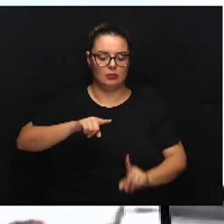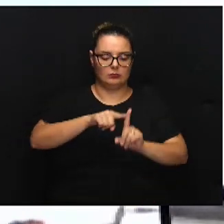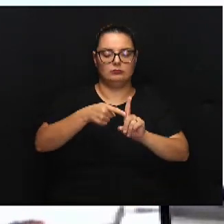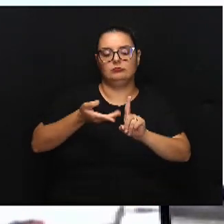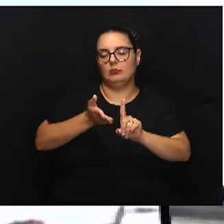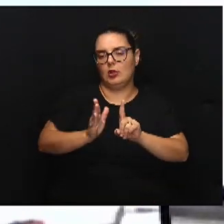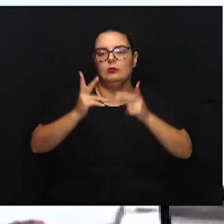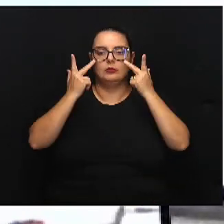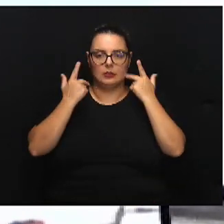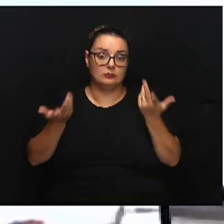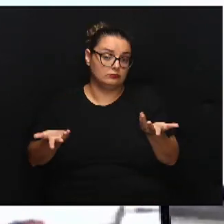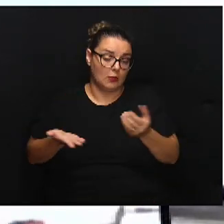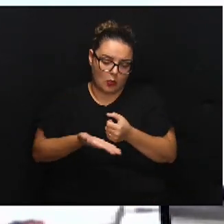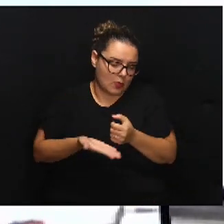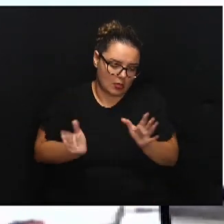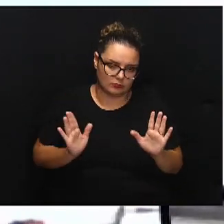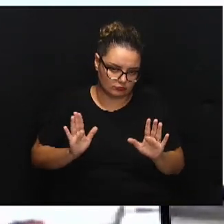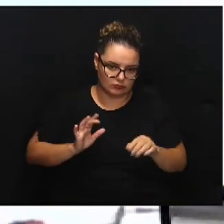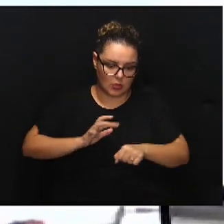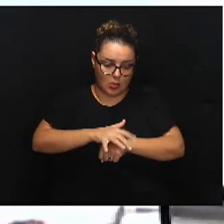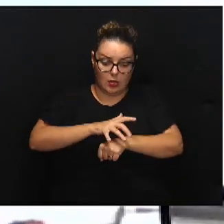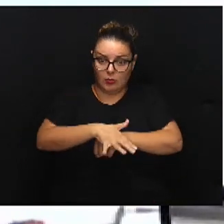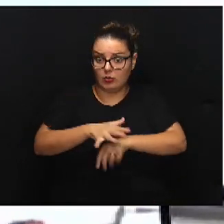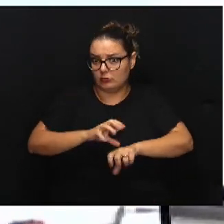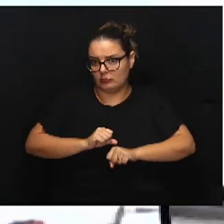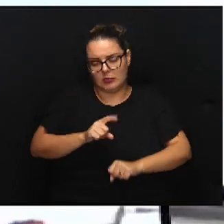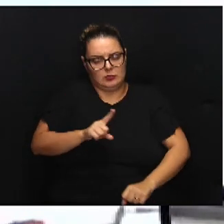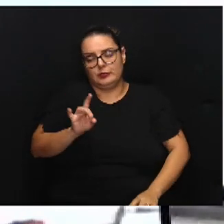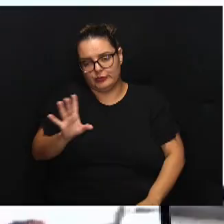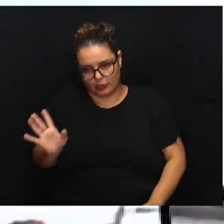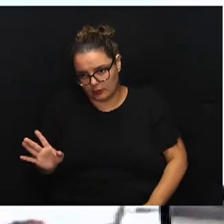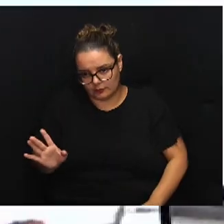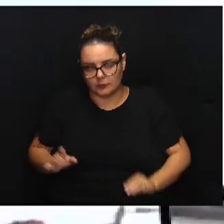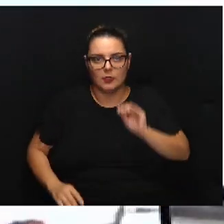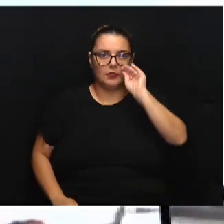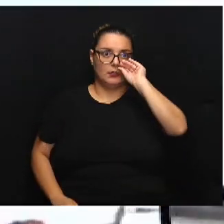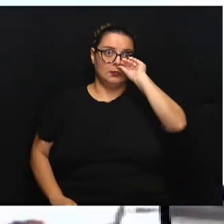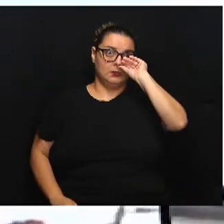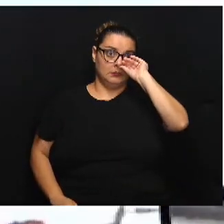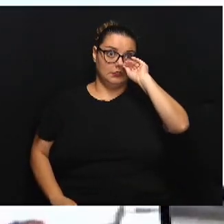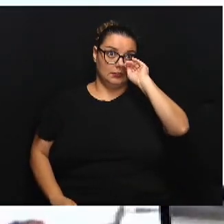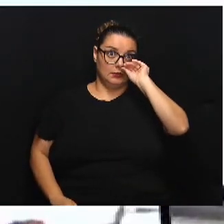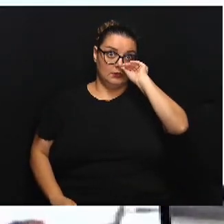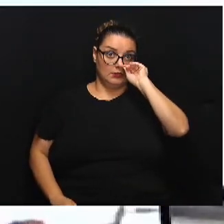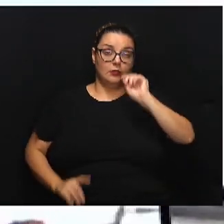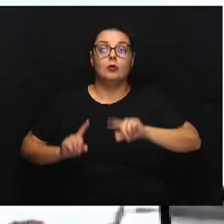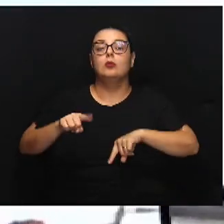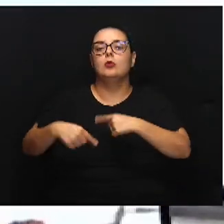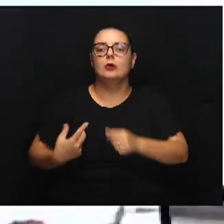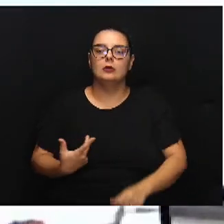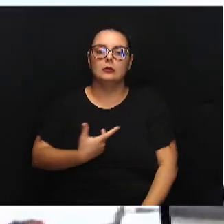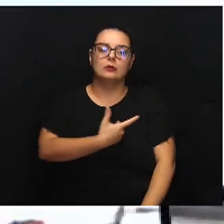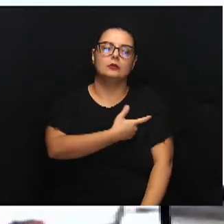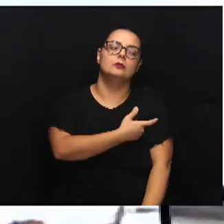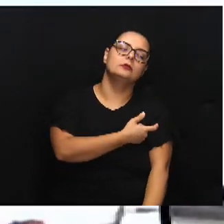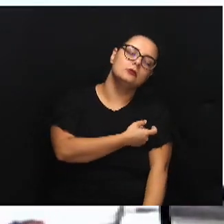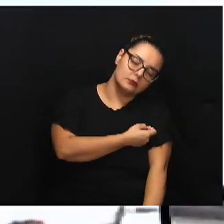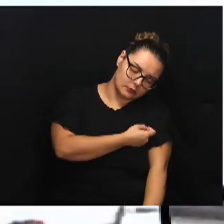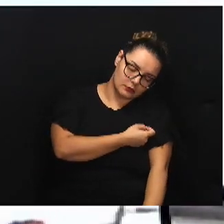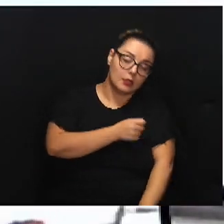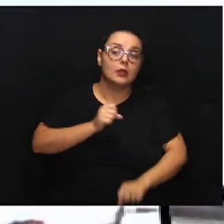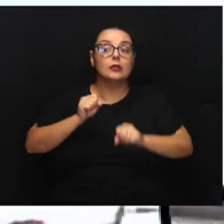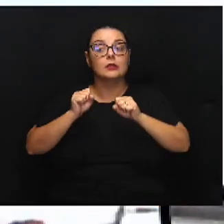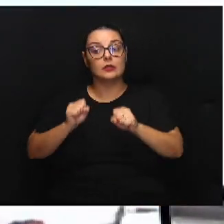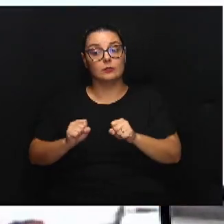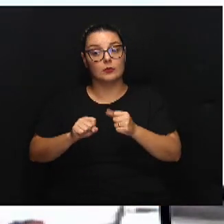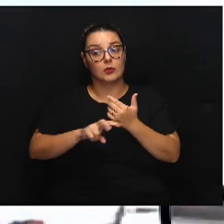básica, a complicação da infecção pós-cesárea, mas não é só isso. Você está tendo que fazer um outro tipo de anestesia que poderá ter